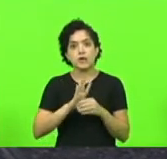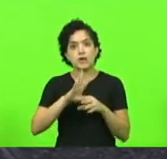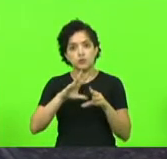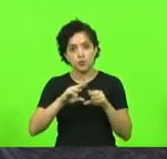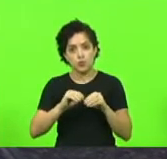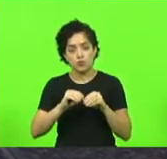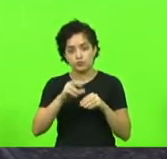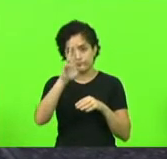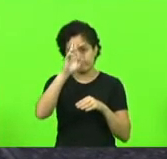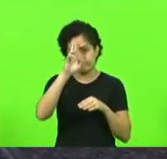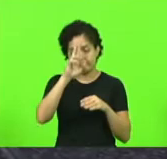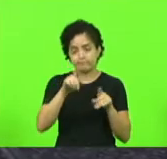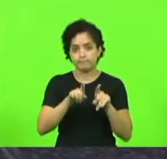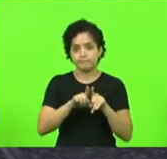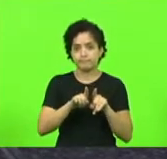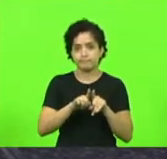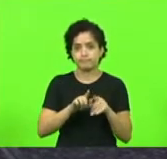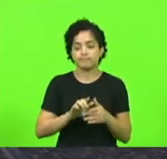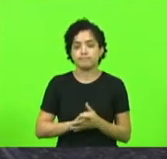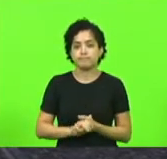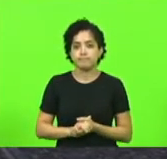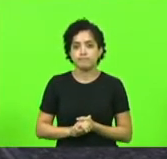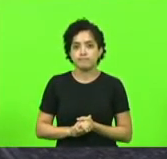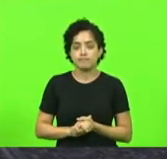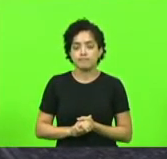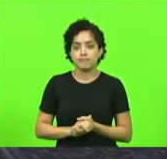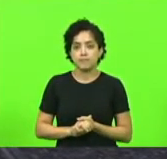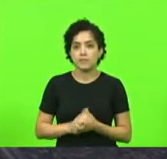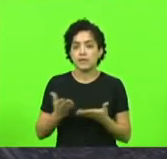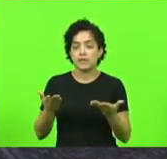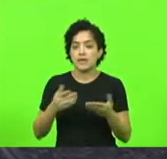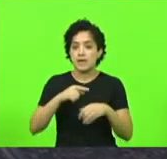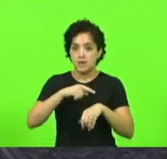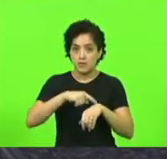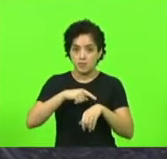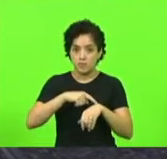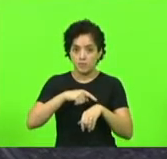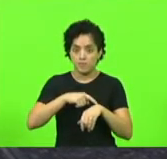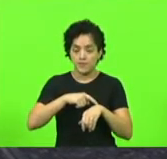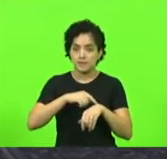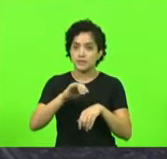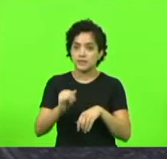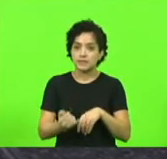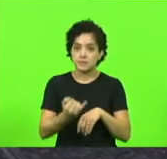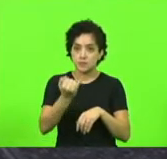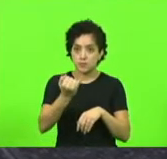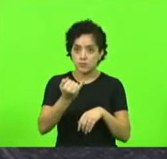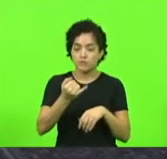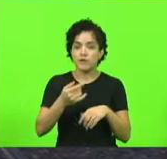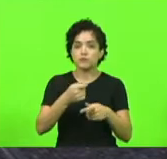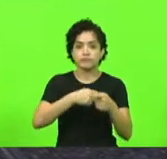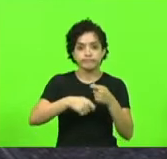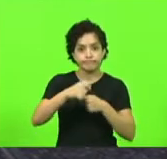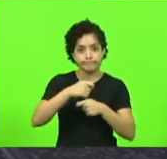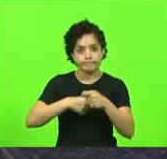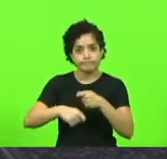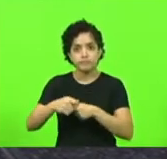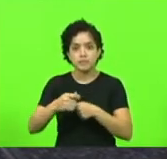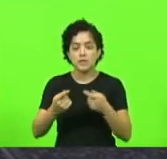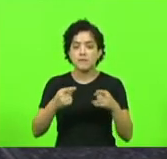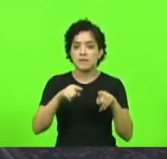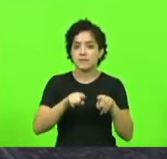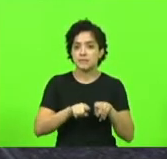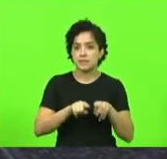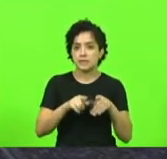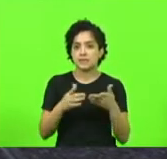com seus vinhos de altitude. É o momento que aproveitam para realizar negócios, conquistar parceiros